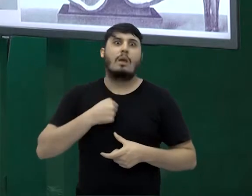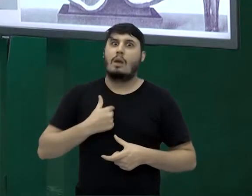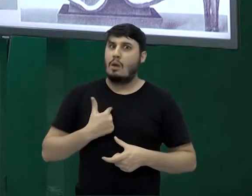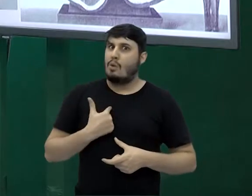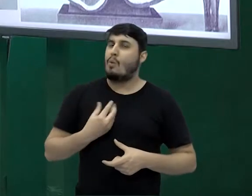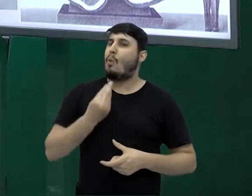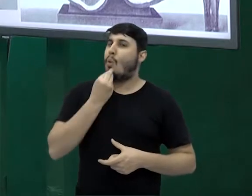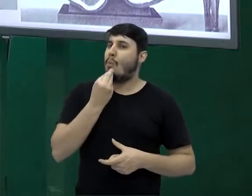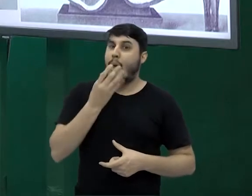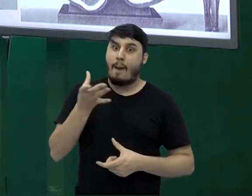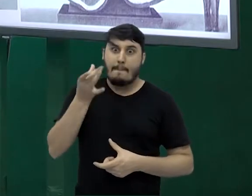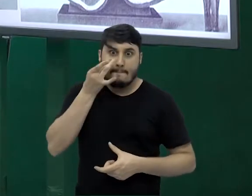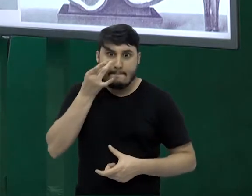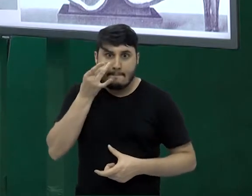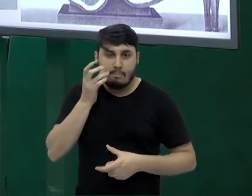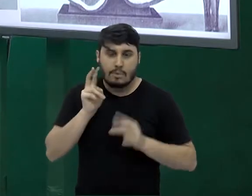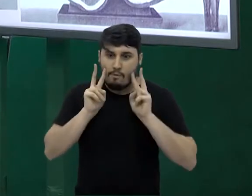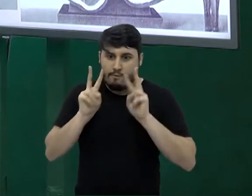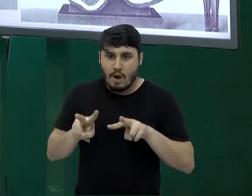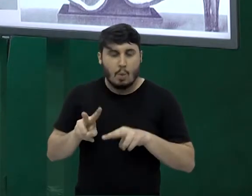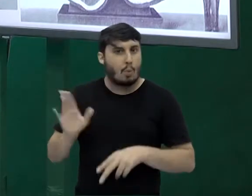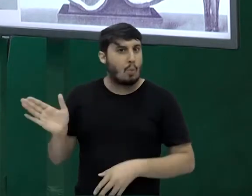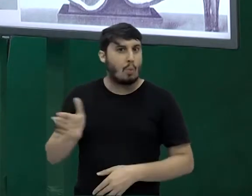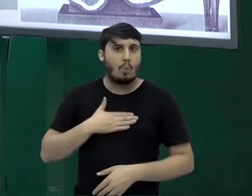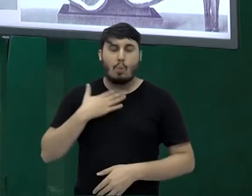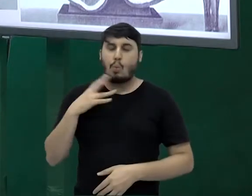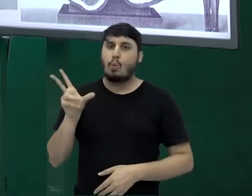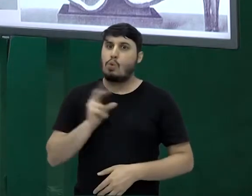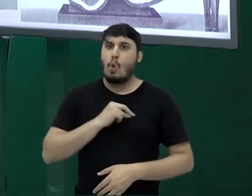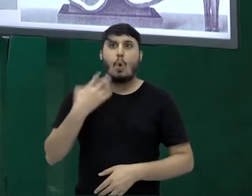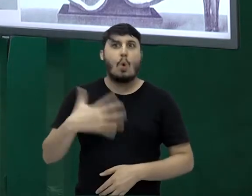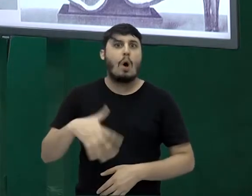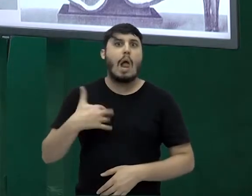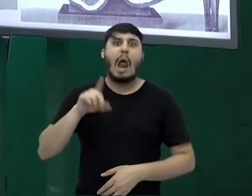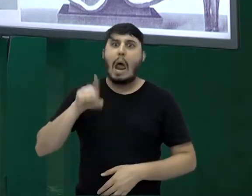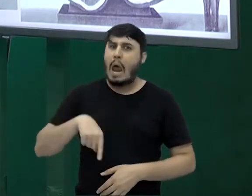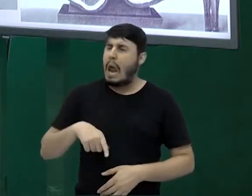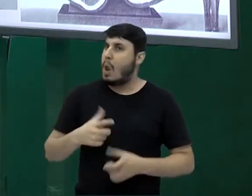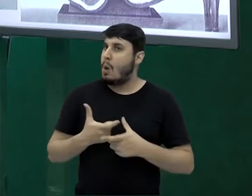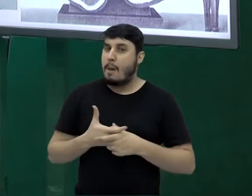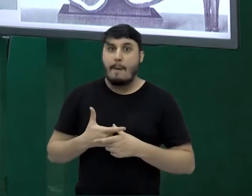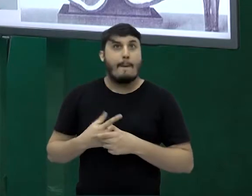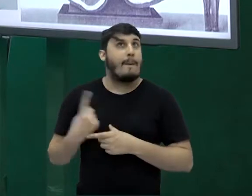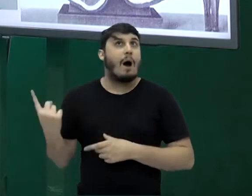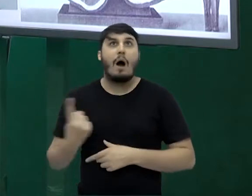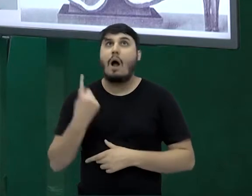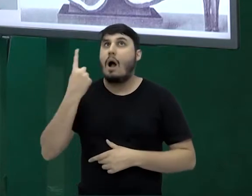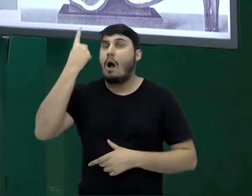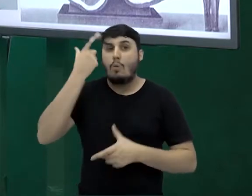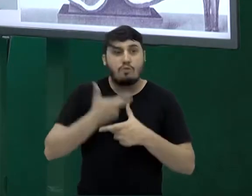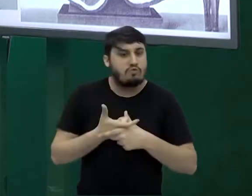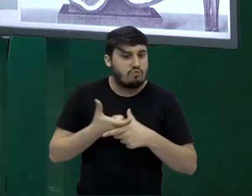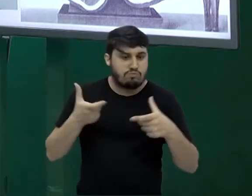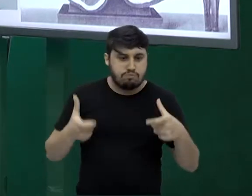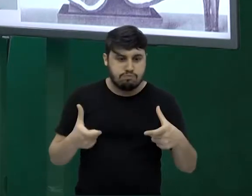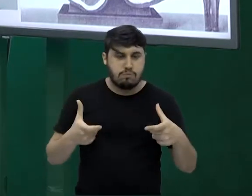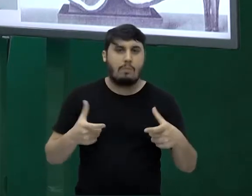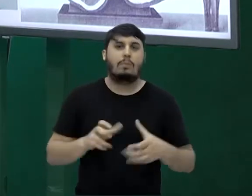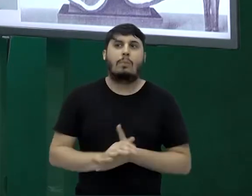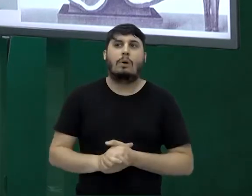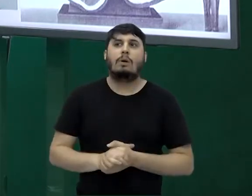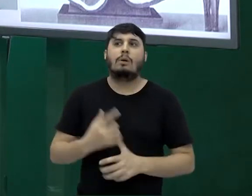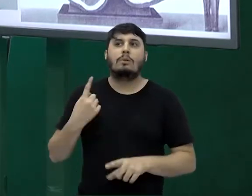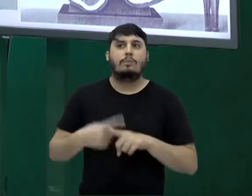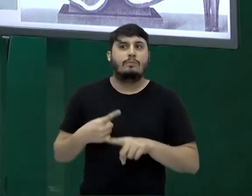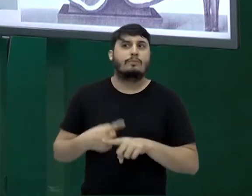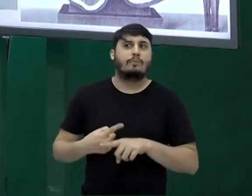oportunidade de ver, é assustador, galera, porque é gigantesco. Isso aqui são os pontinhos, assim, lembra que as